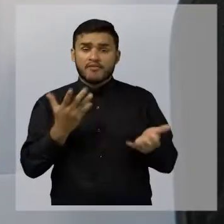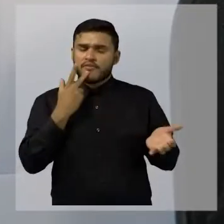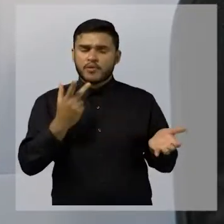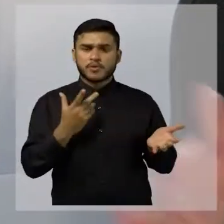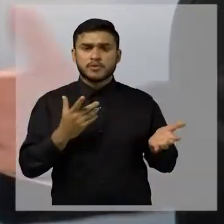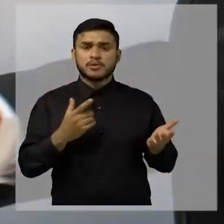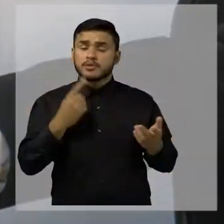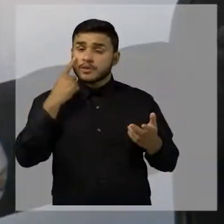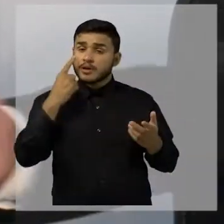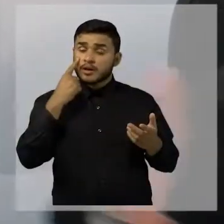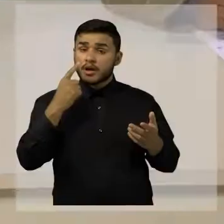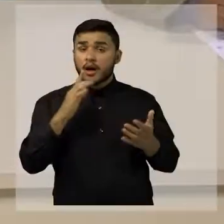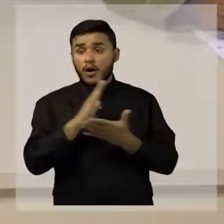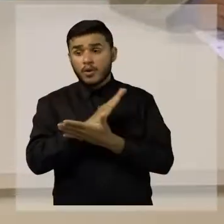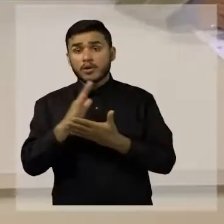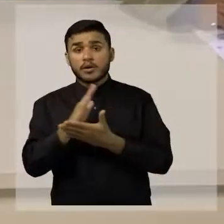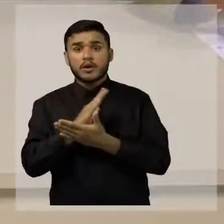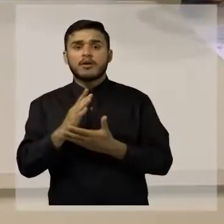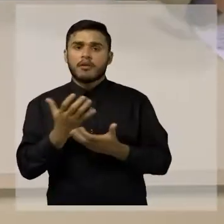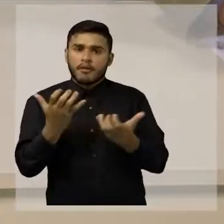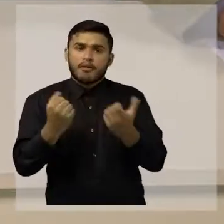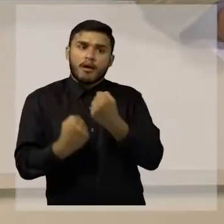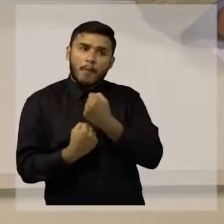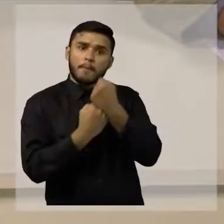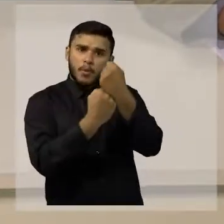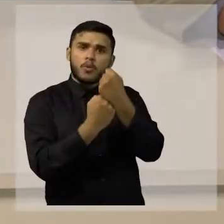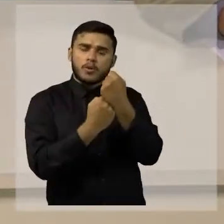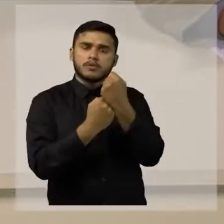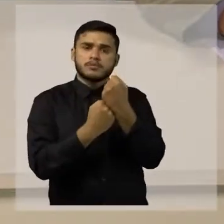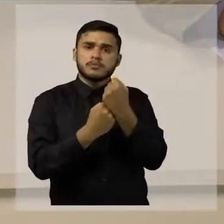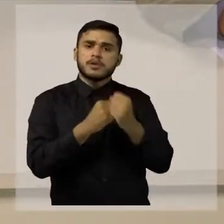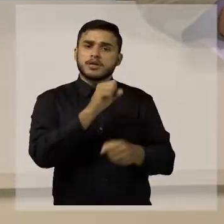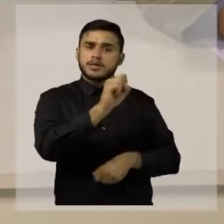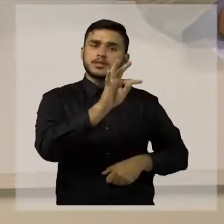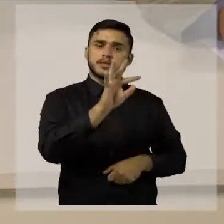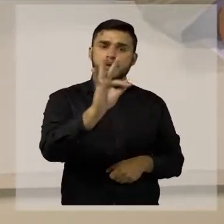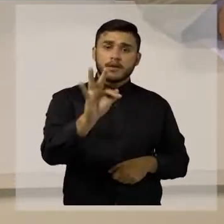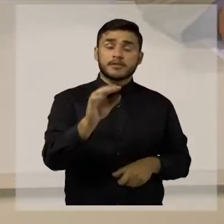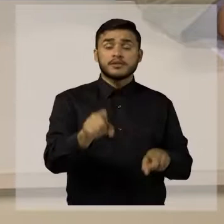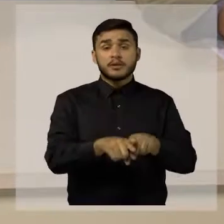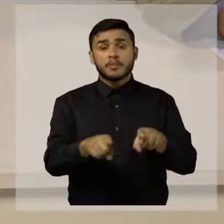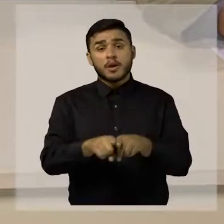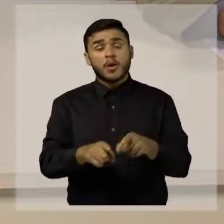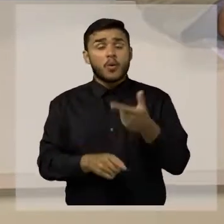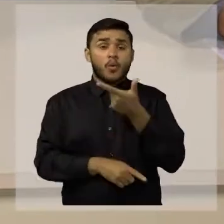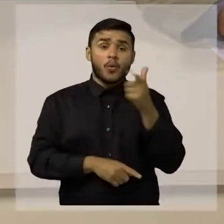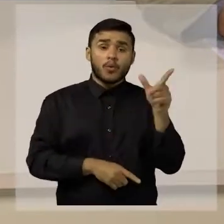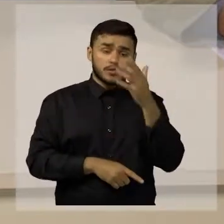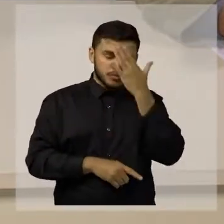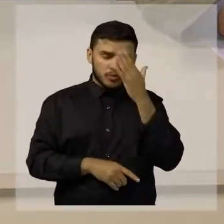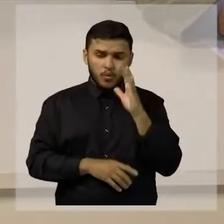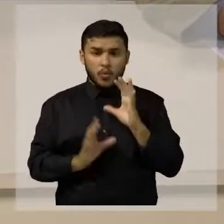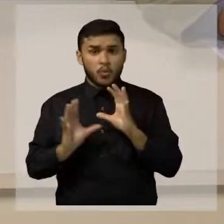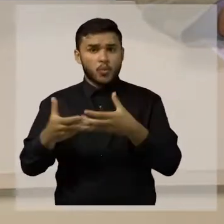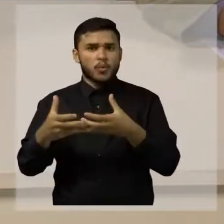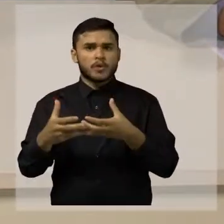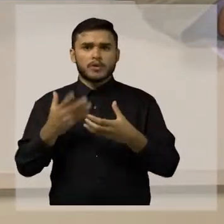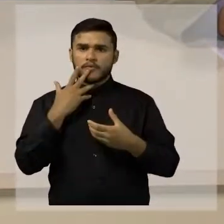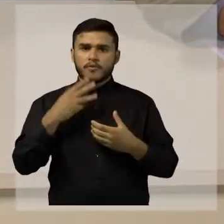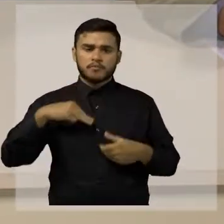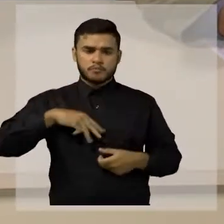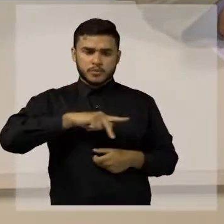que a favor do Lava Jato, e outros setores do Congresso que querem combater o Ministério Público